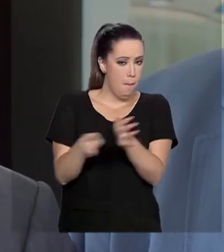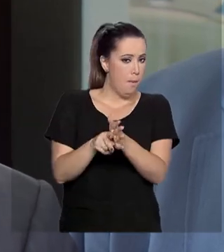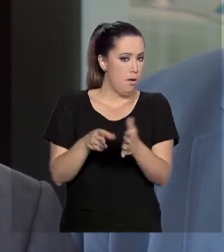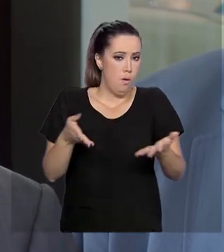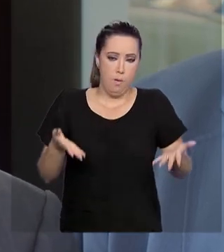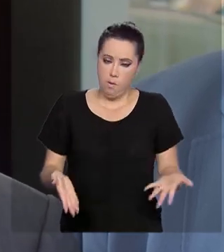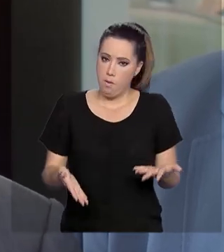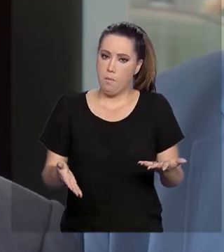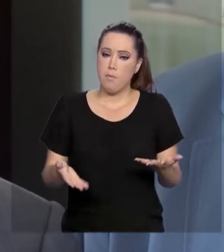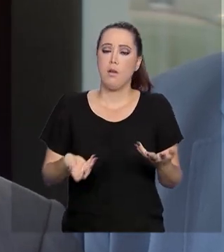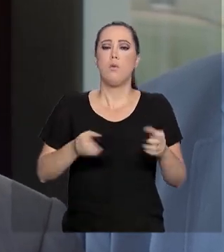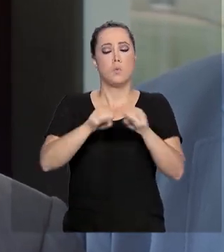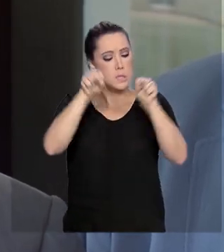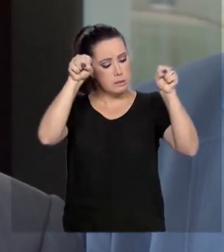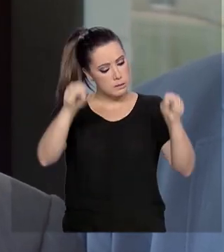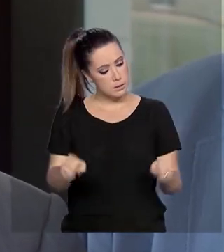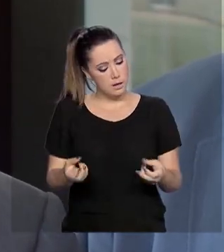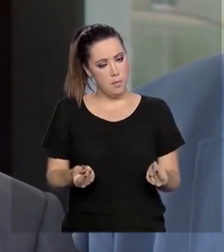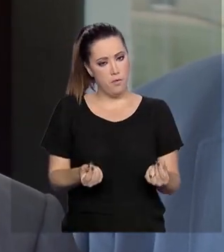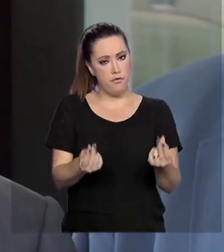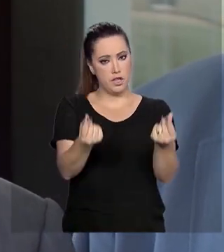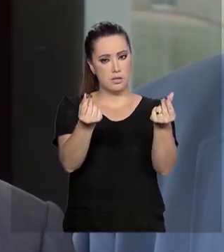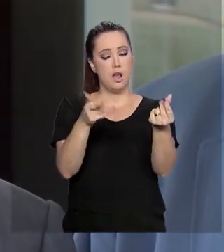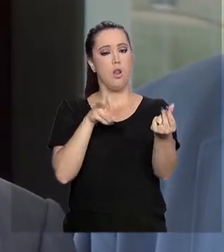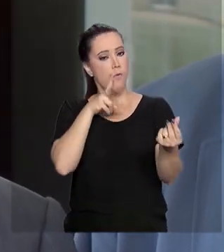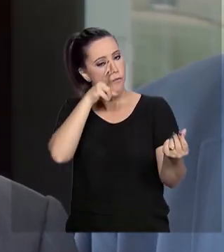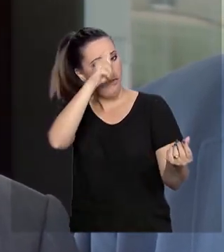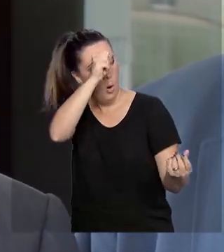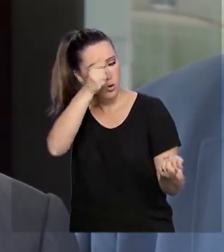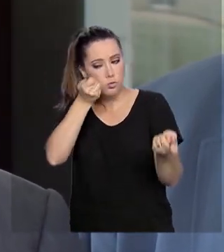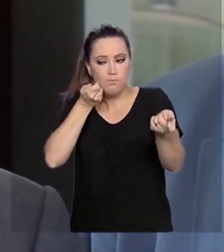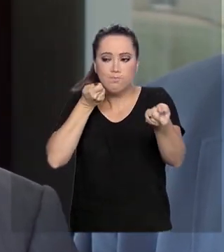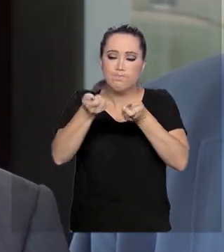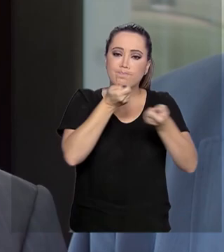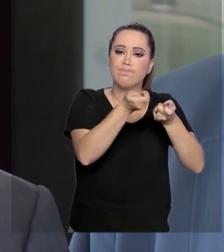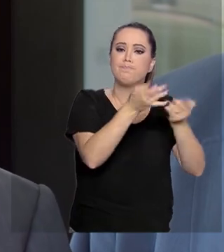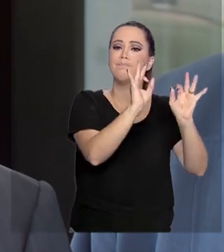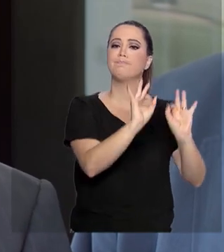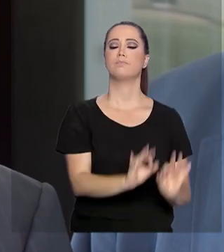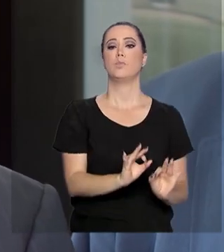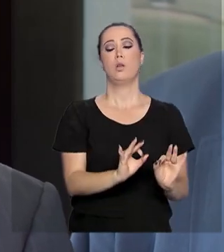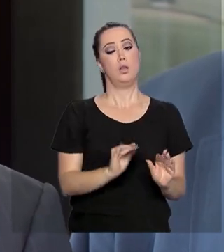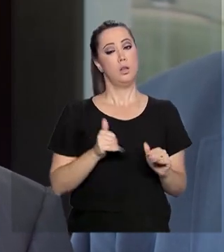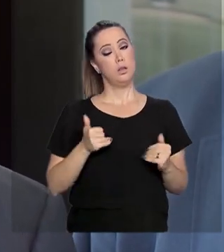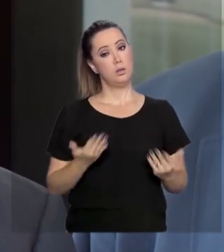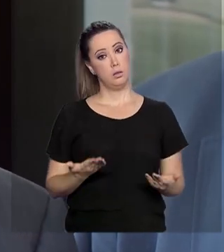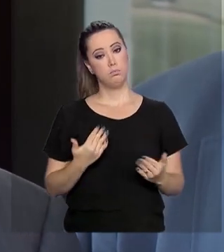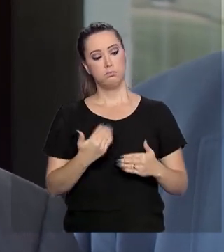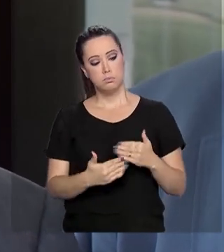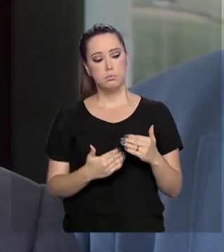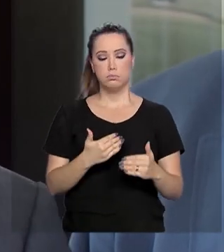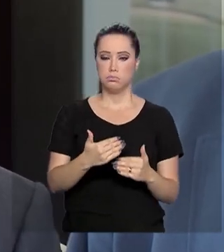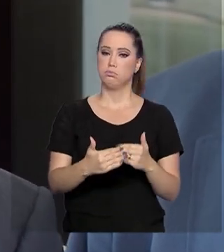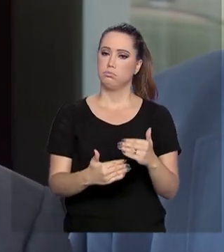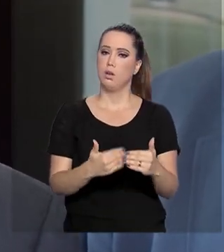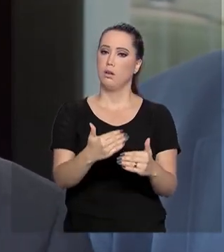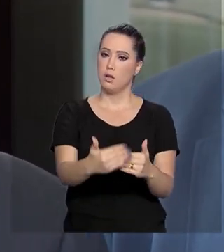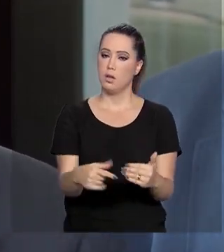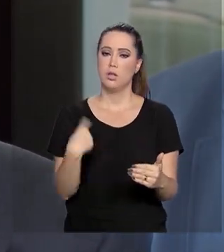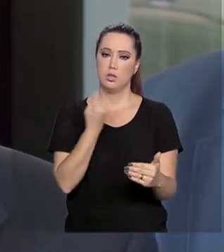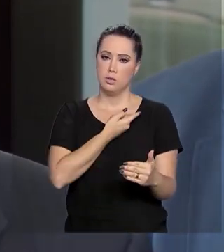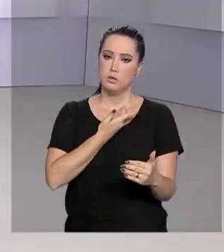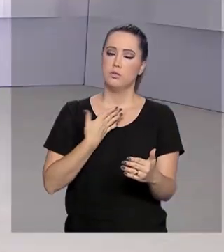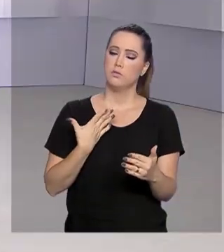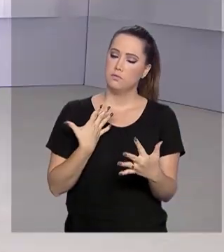O sistema financeiro é muito forte, muito bem monitorado. E à medida que os impactos vão chegando, nós vamos